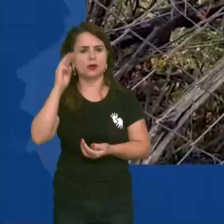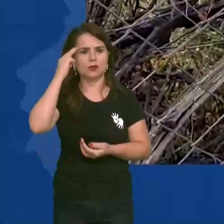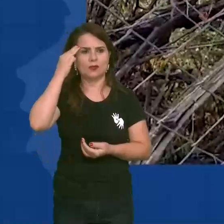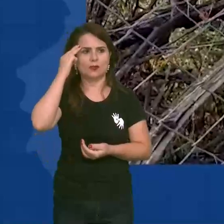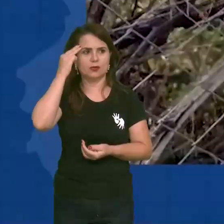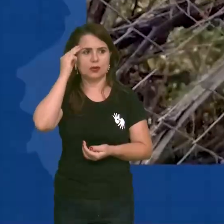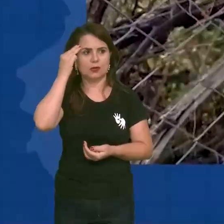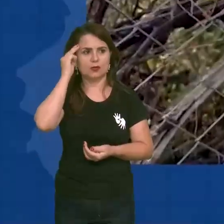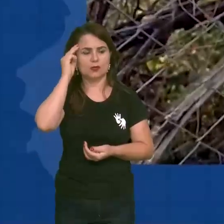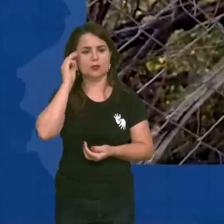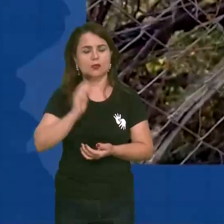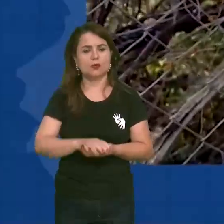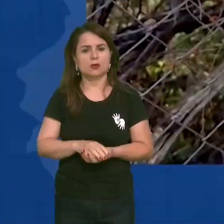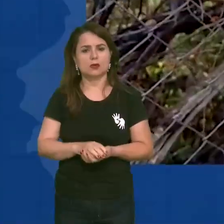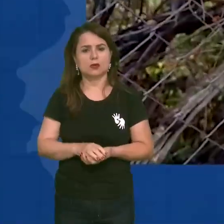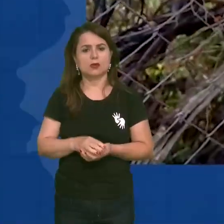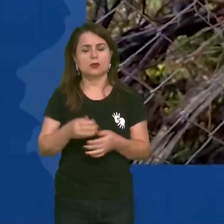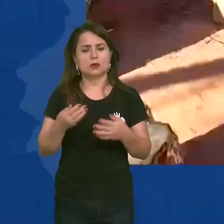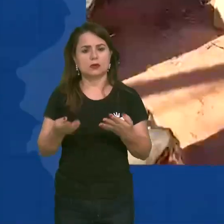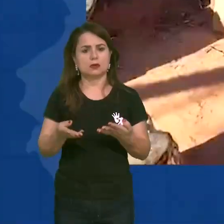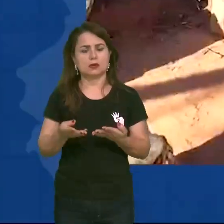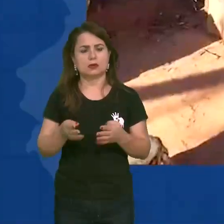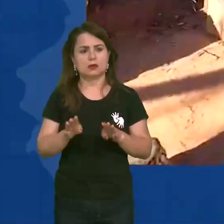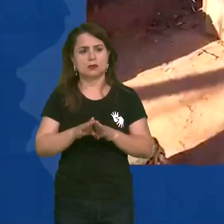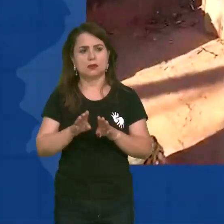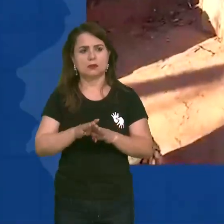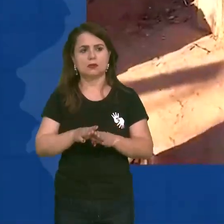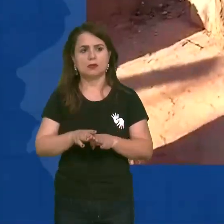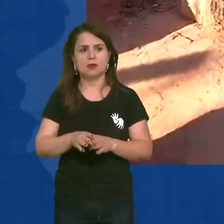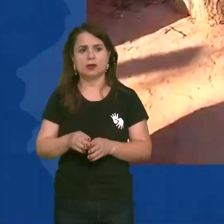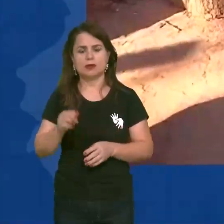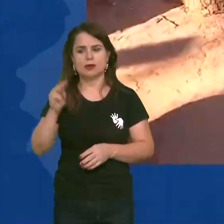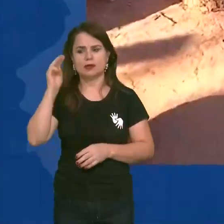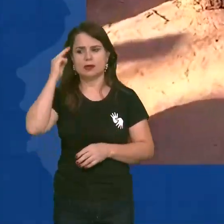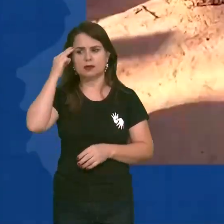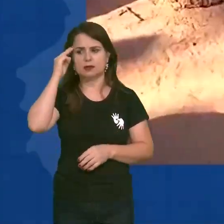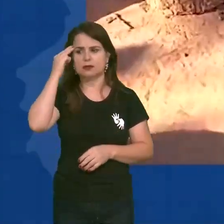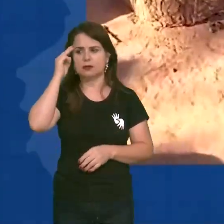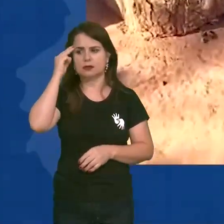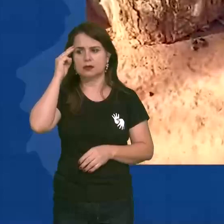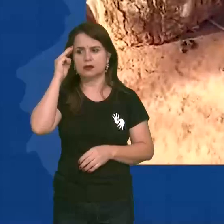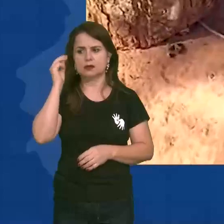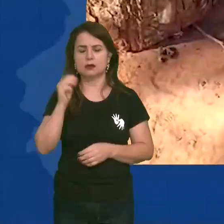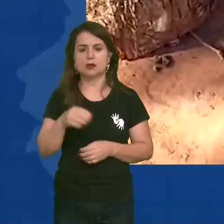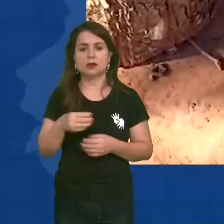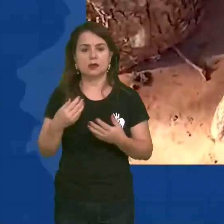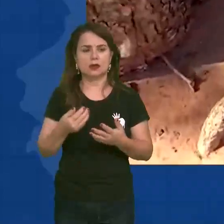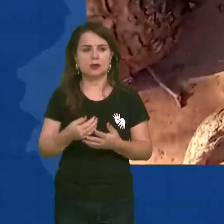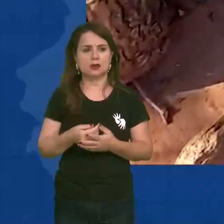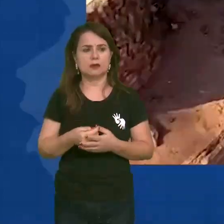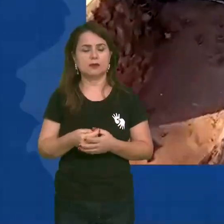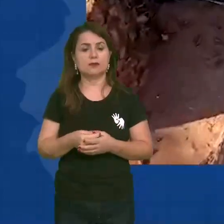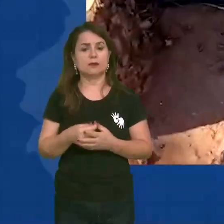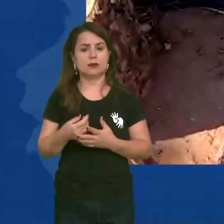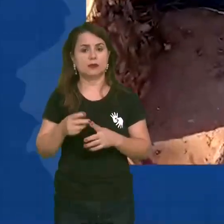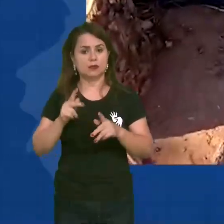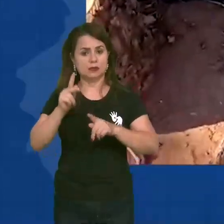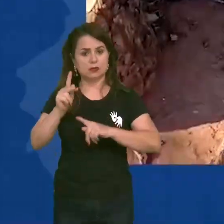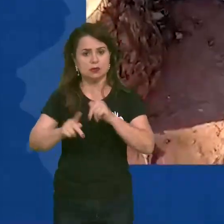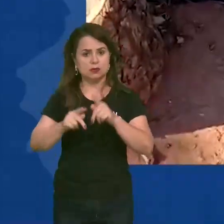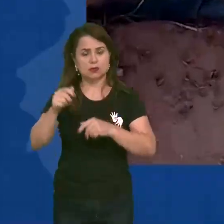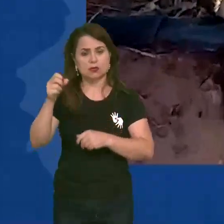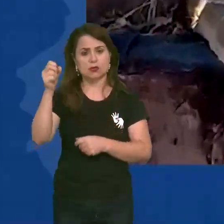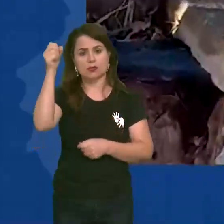denunciar exigido o prefeito aí desses seus puxa-saco aí que colocaram você aí